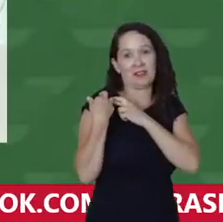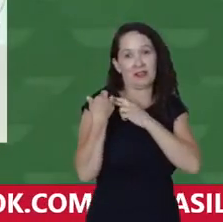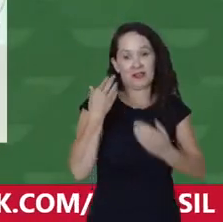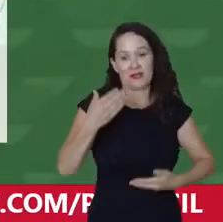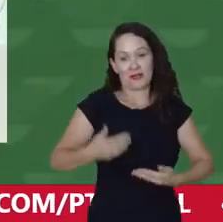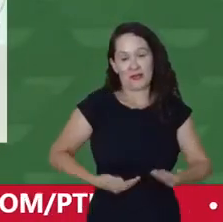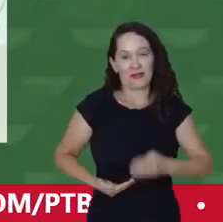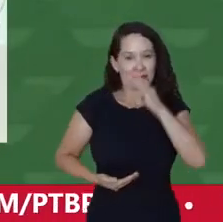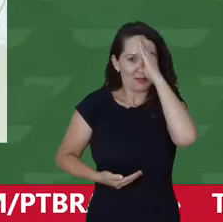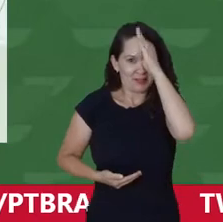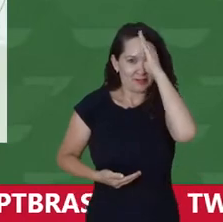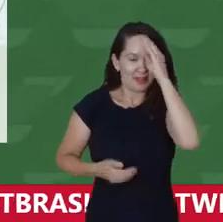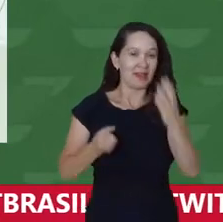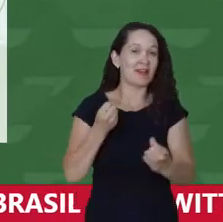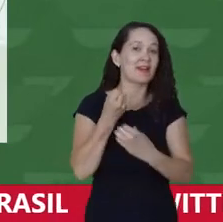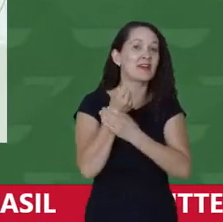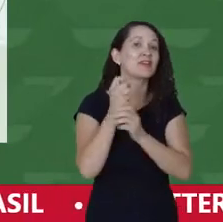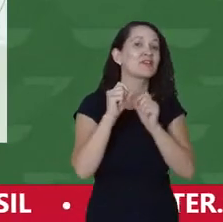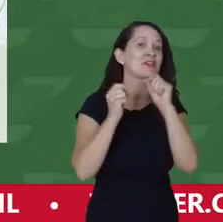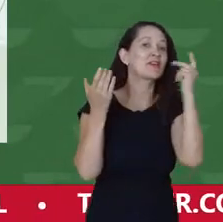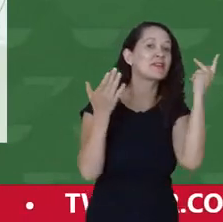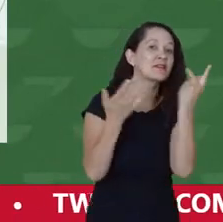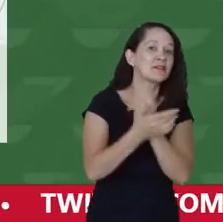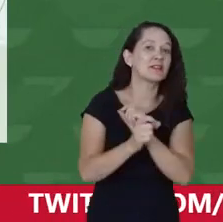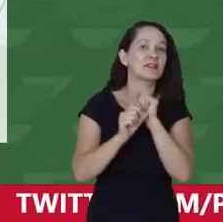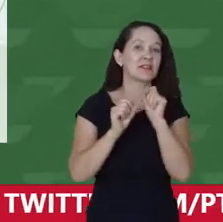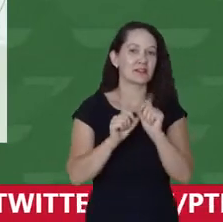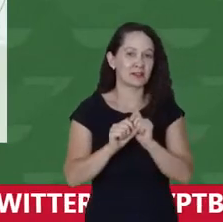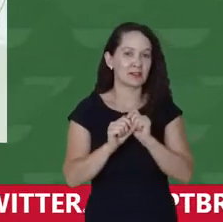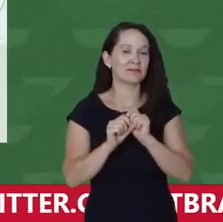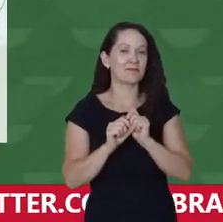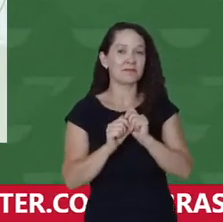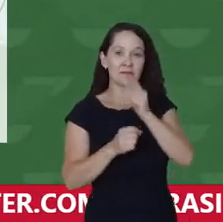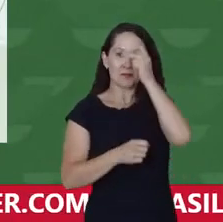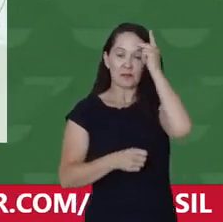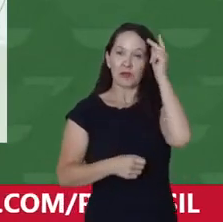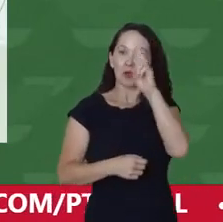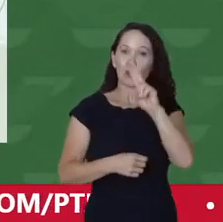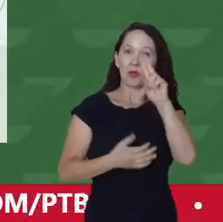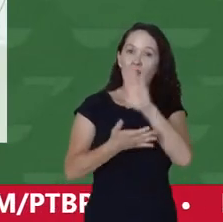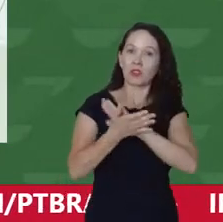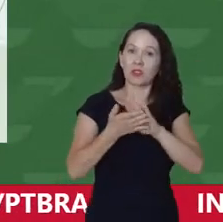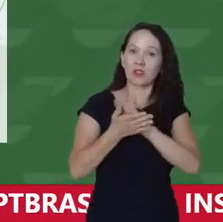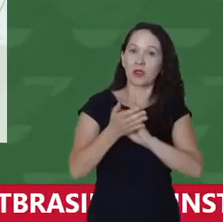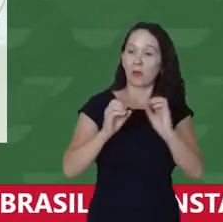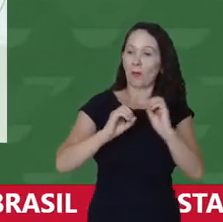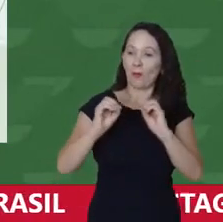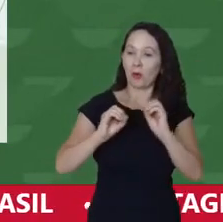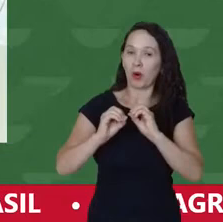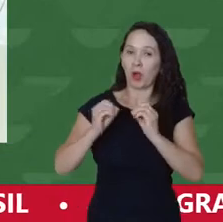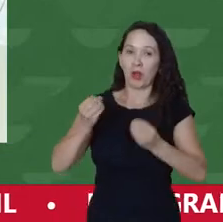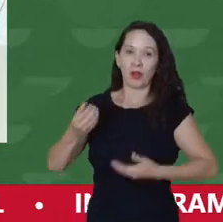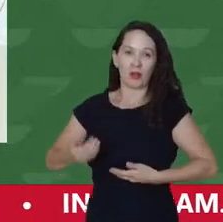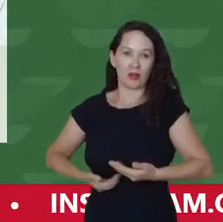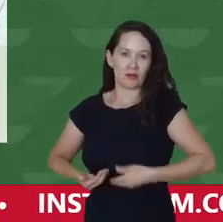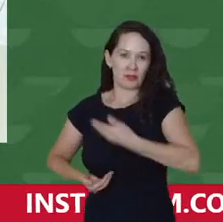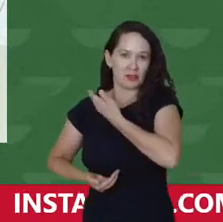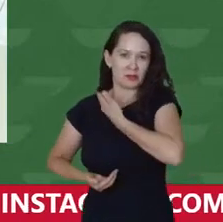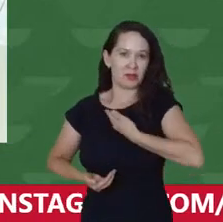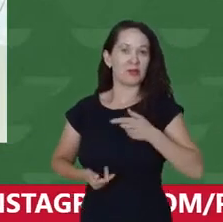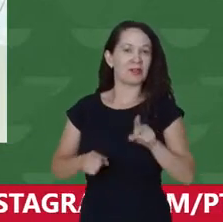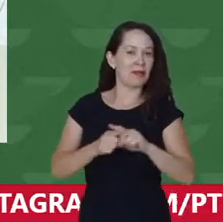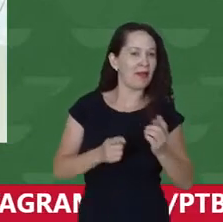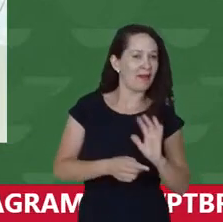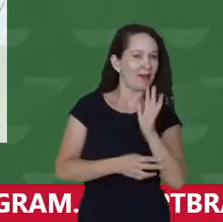serviços essenciais, o que vai fazer com que, para quem não utiliza o serviço público, também ele se tornará mais